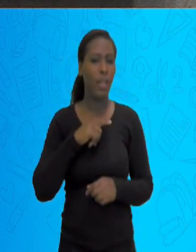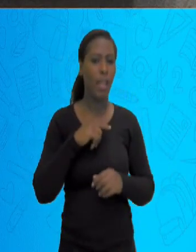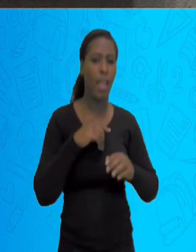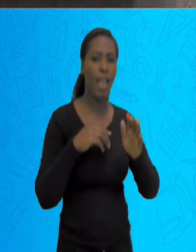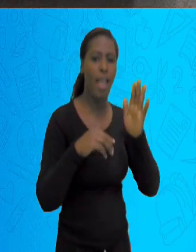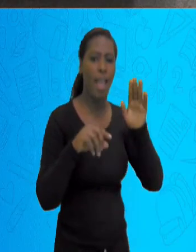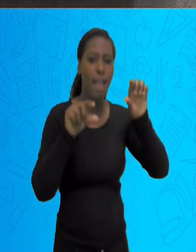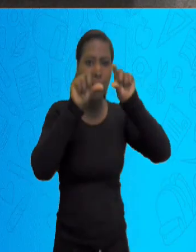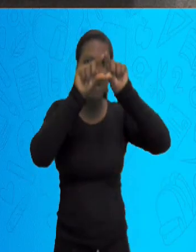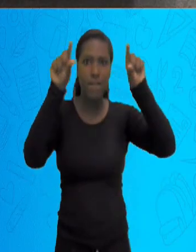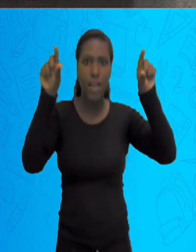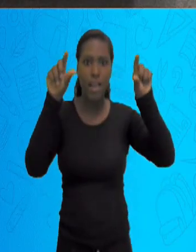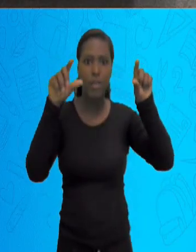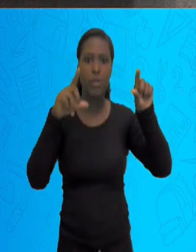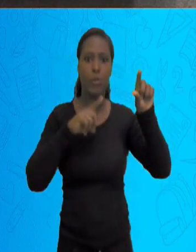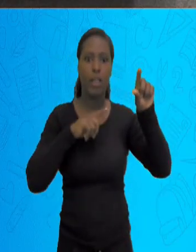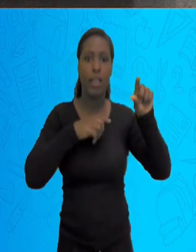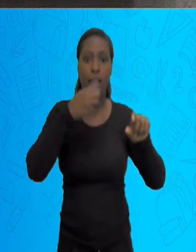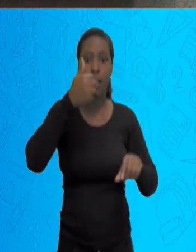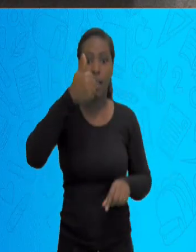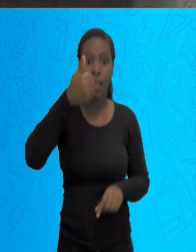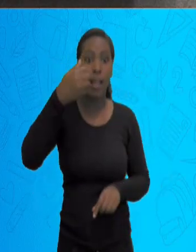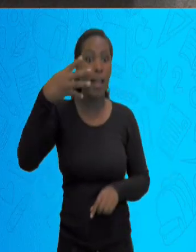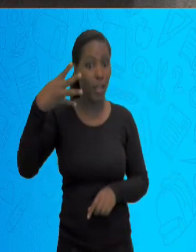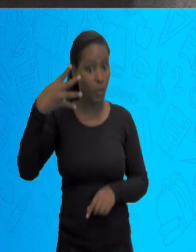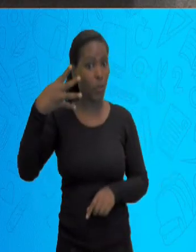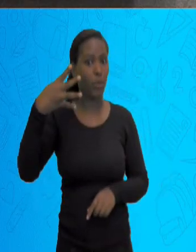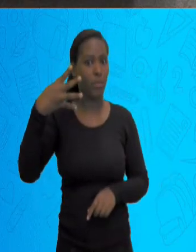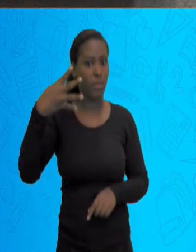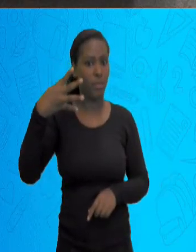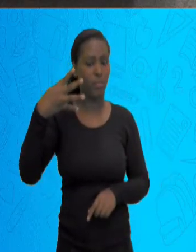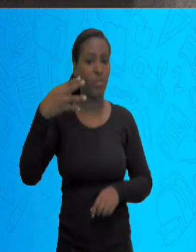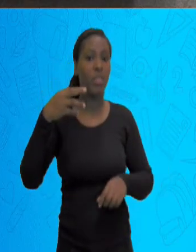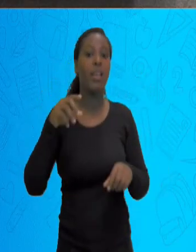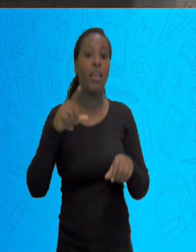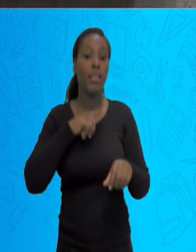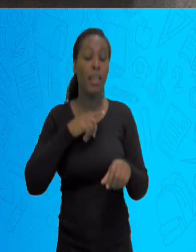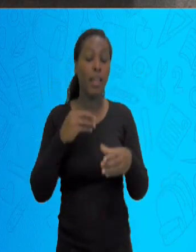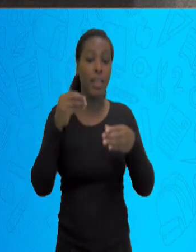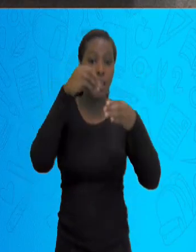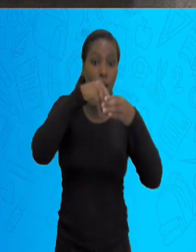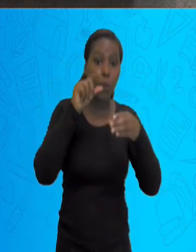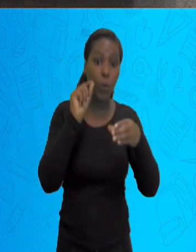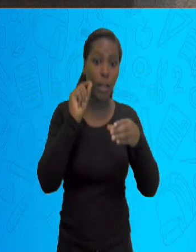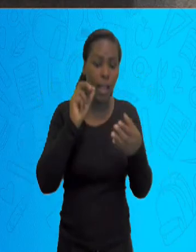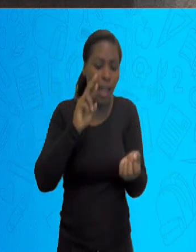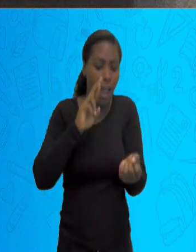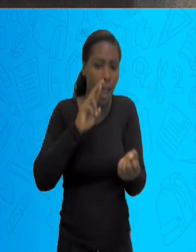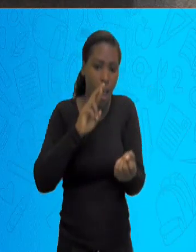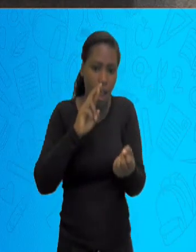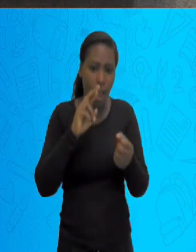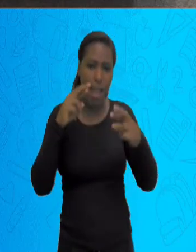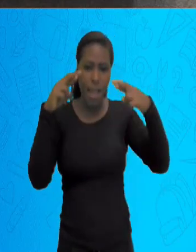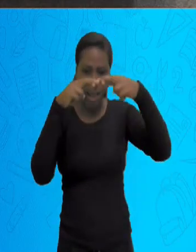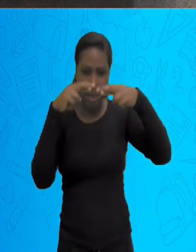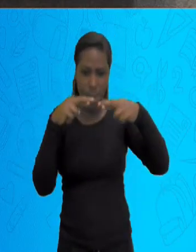versos com rima e métrica. E também é chamado de